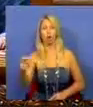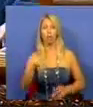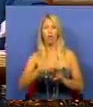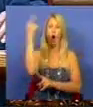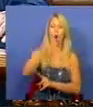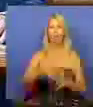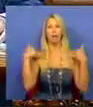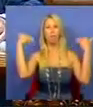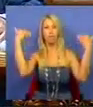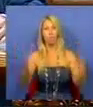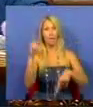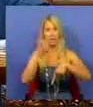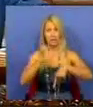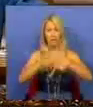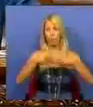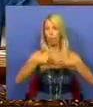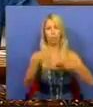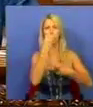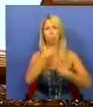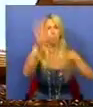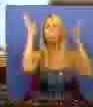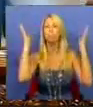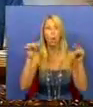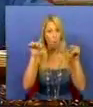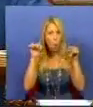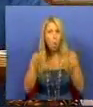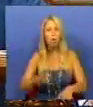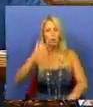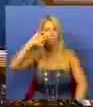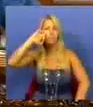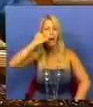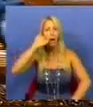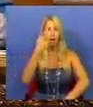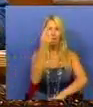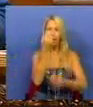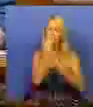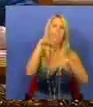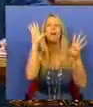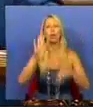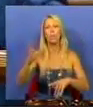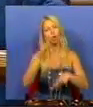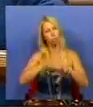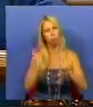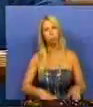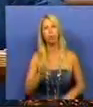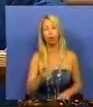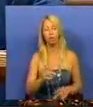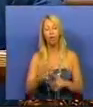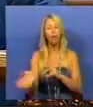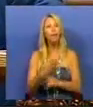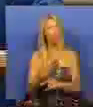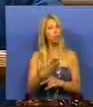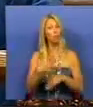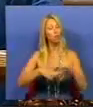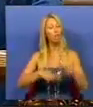demitir-se e todo esse tempo foi tempo perdido e que custa hoje muito dinheiro ao país. A nacionalização realiza-se